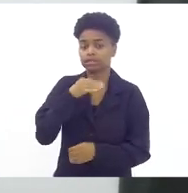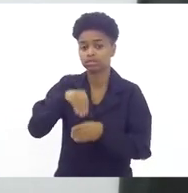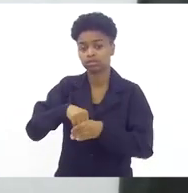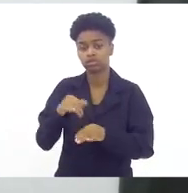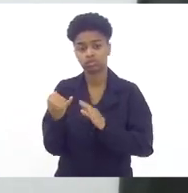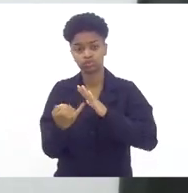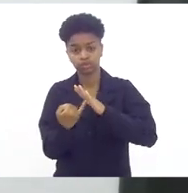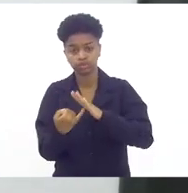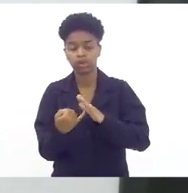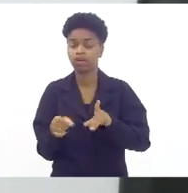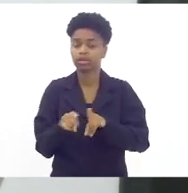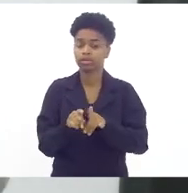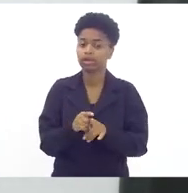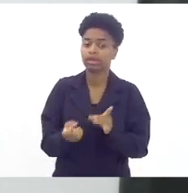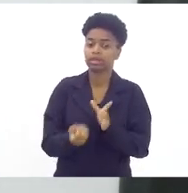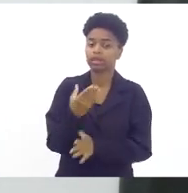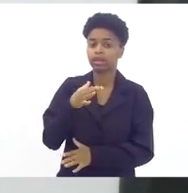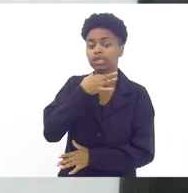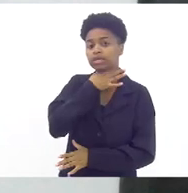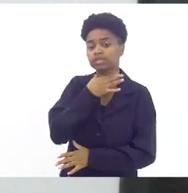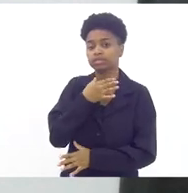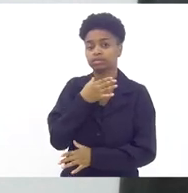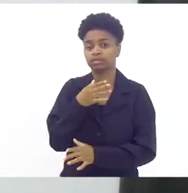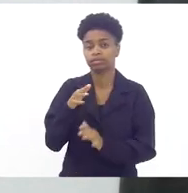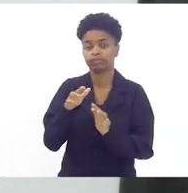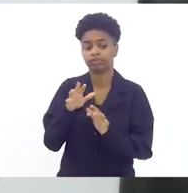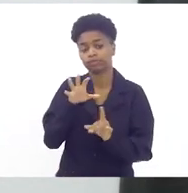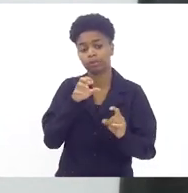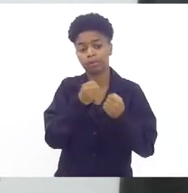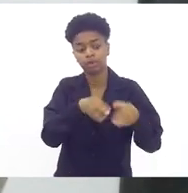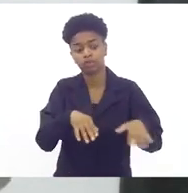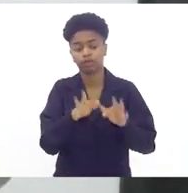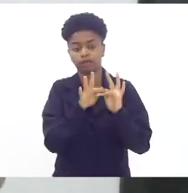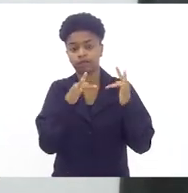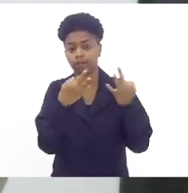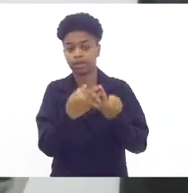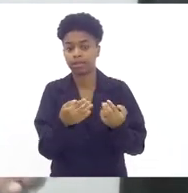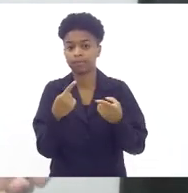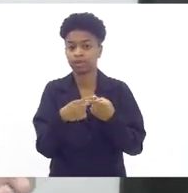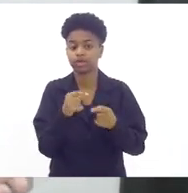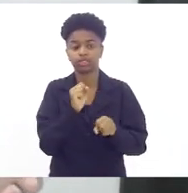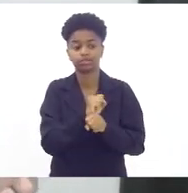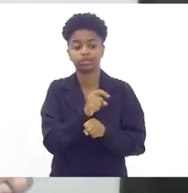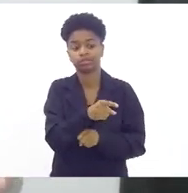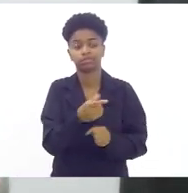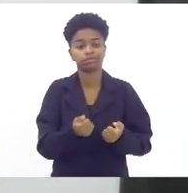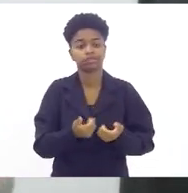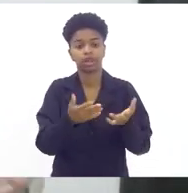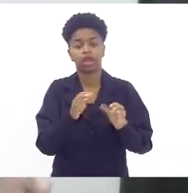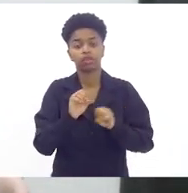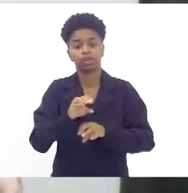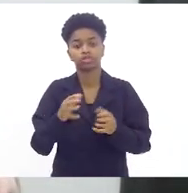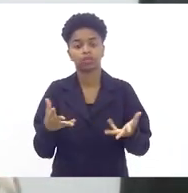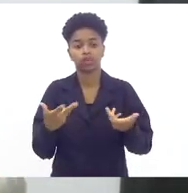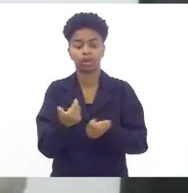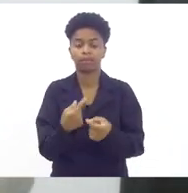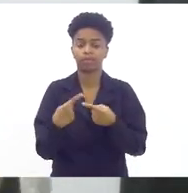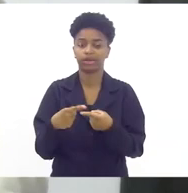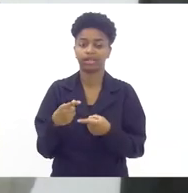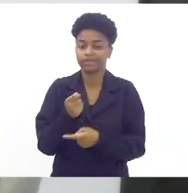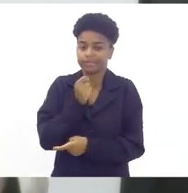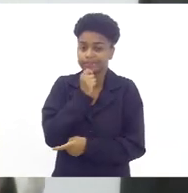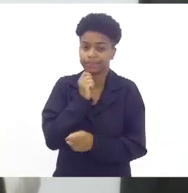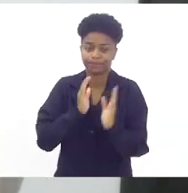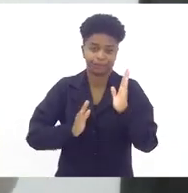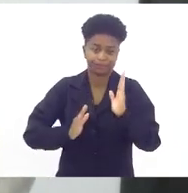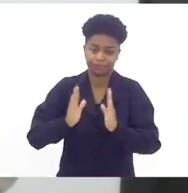para as famílias que contam com a Faetec que oferta uma educação de qualidade Porque vão ficar um longo período sem profissional por